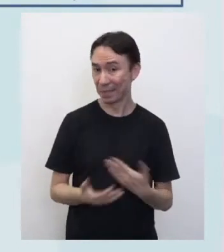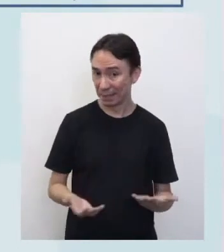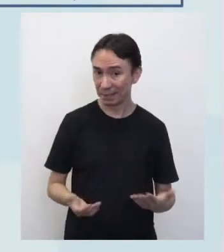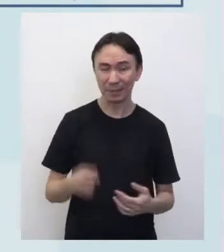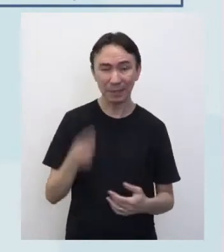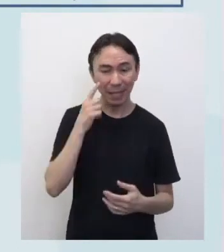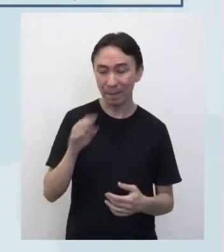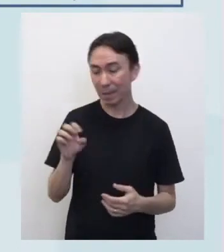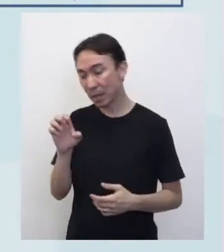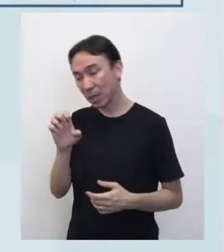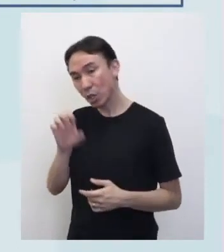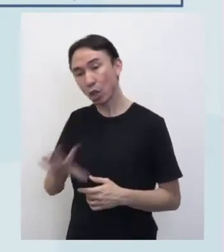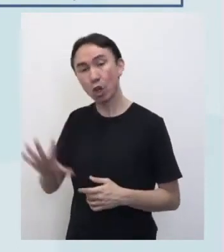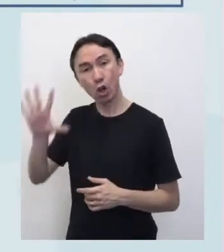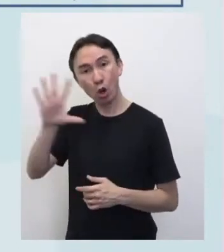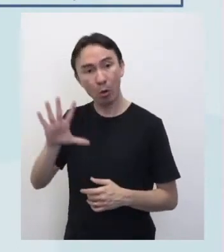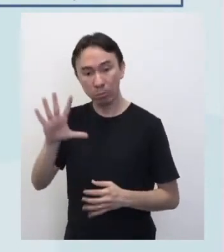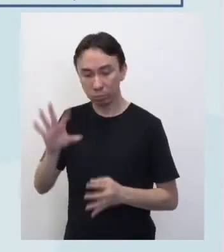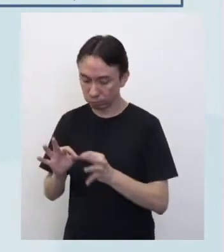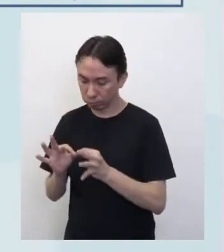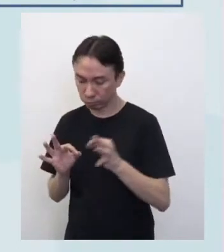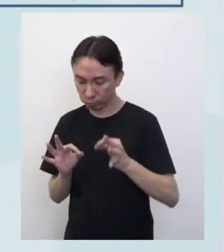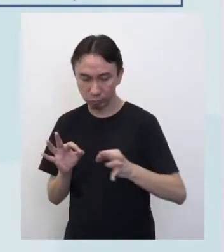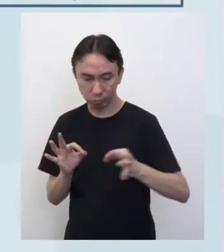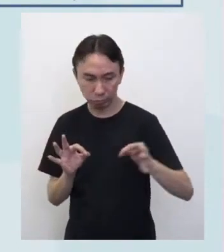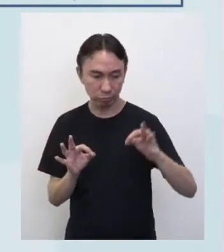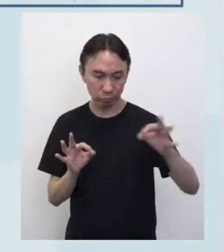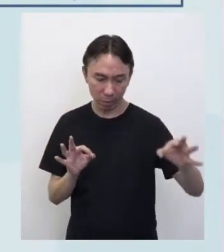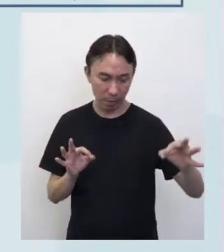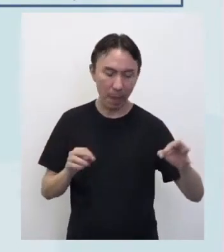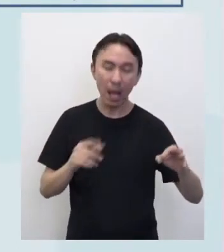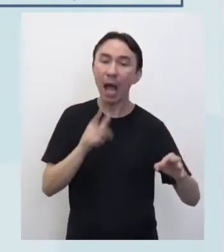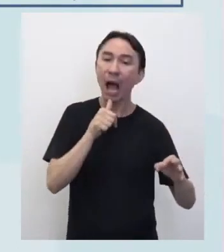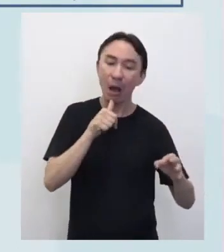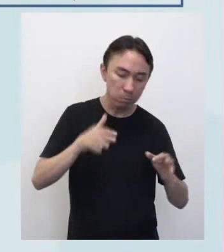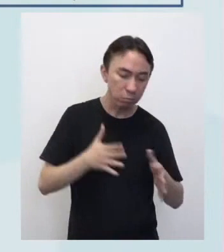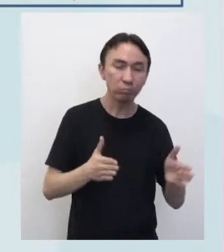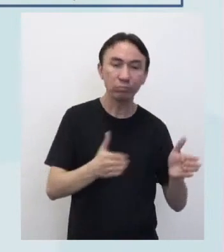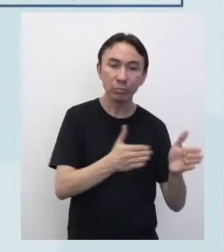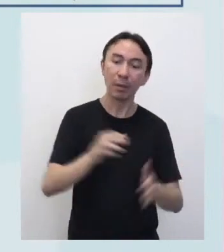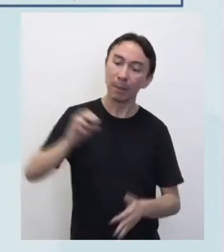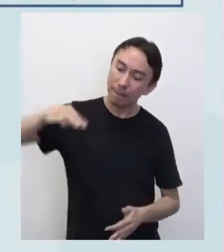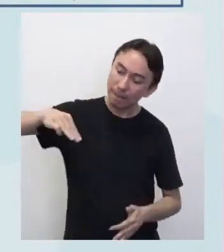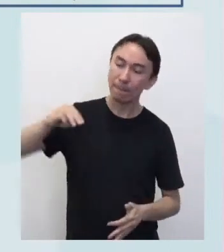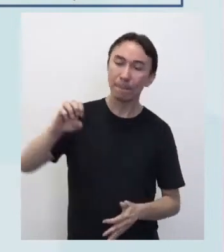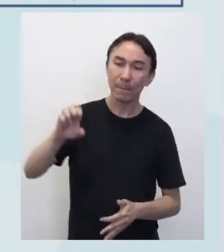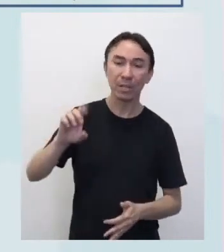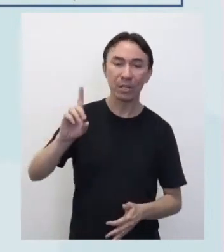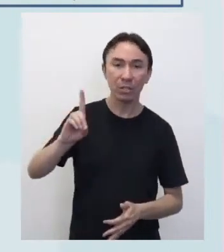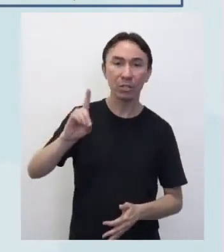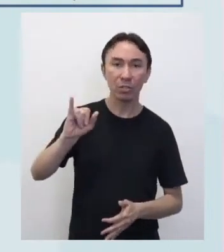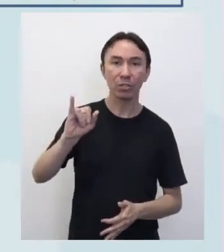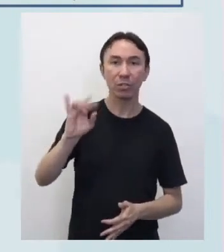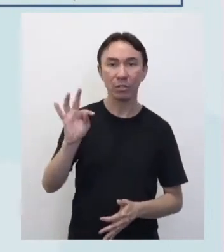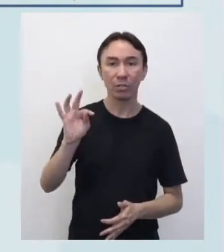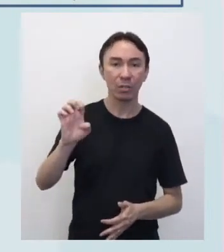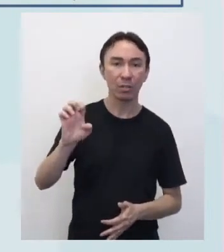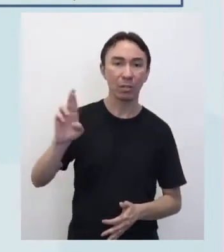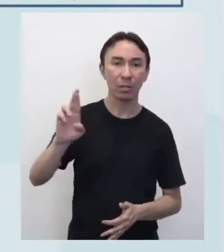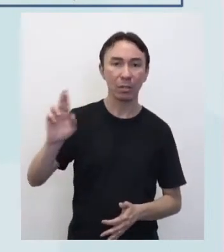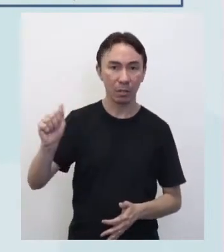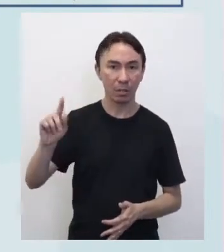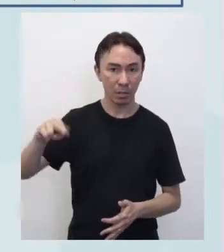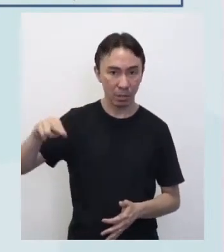principalmente, era utilizada principalmente o mar Mediterrâneo, né, a rota que ligava a Europa até o Oriente, com o predomínio